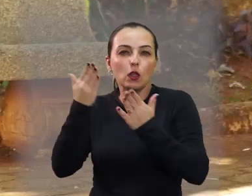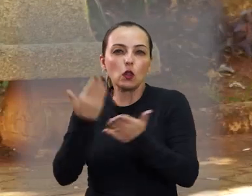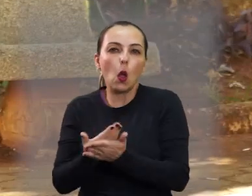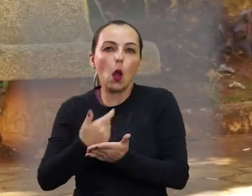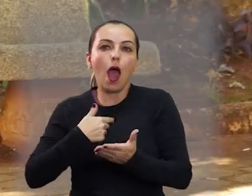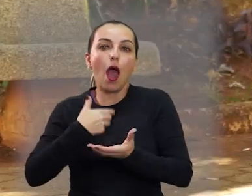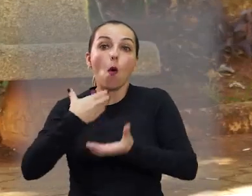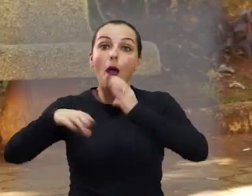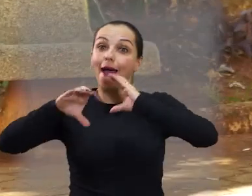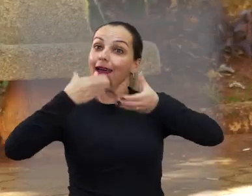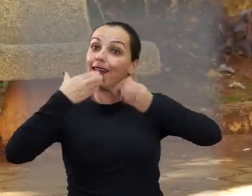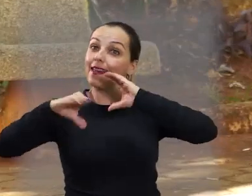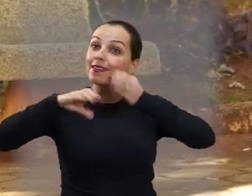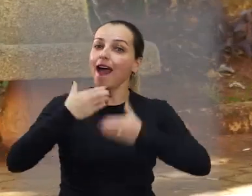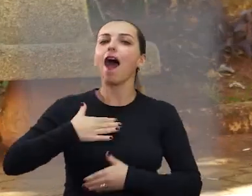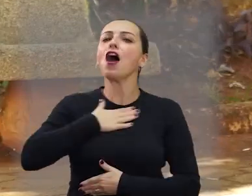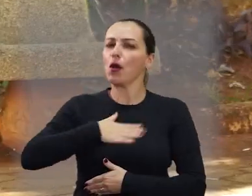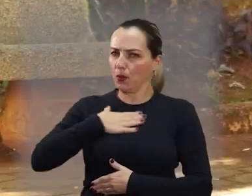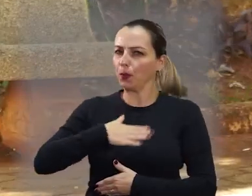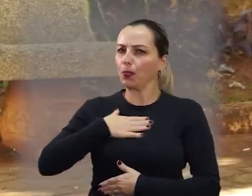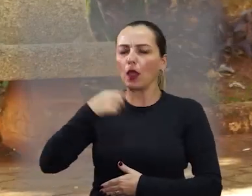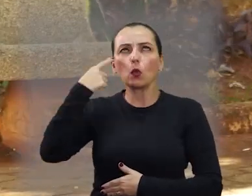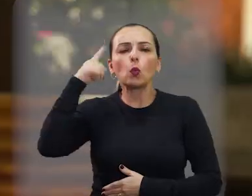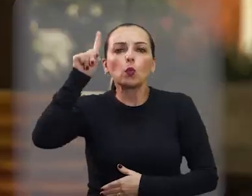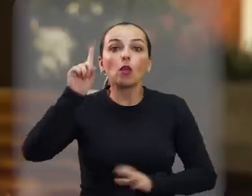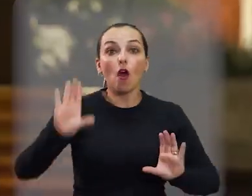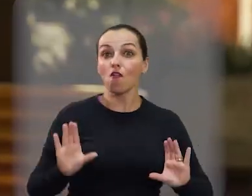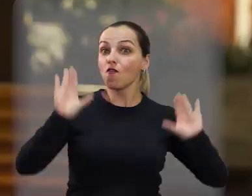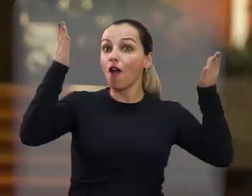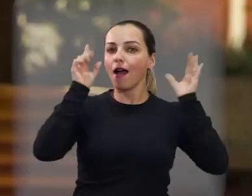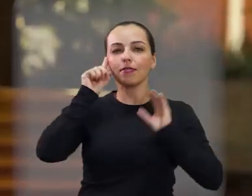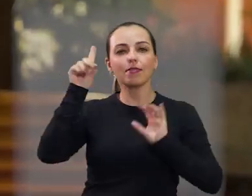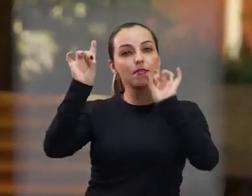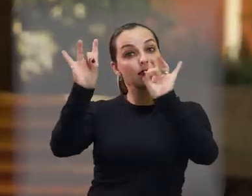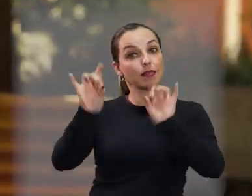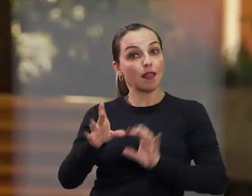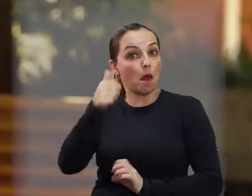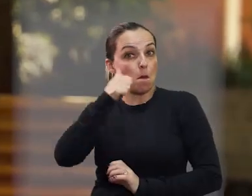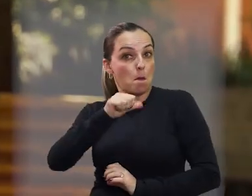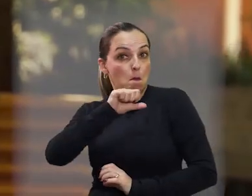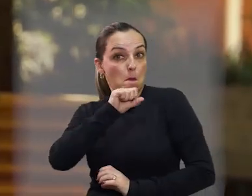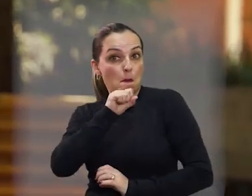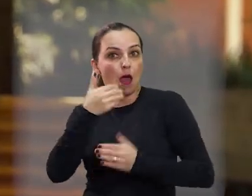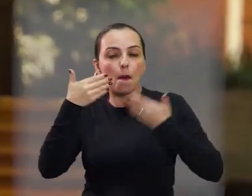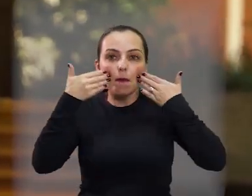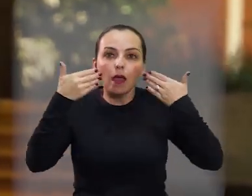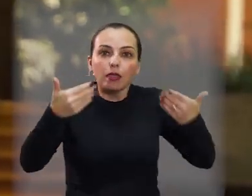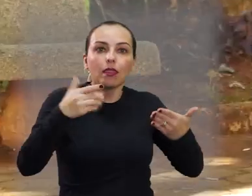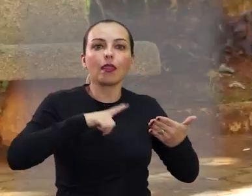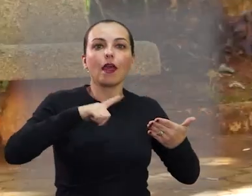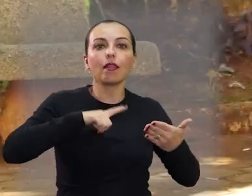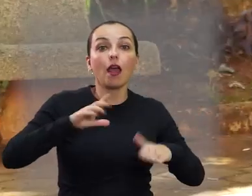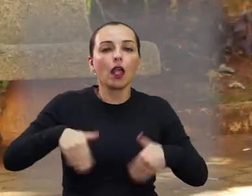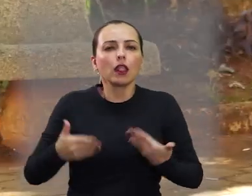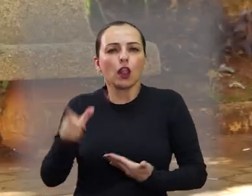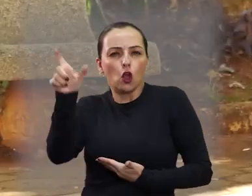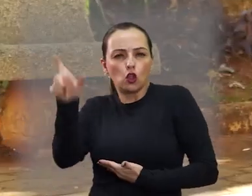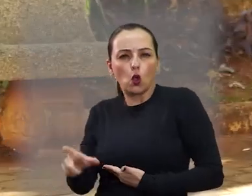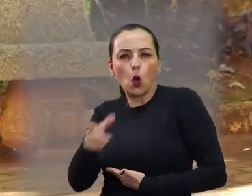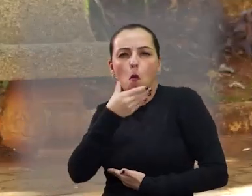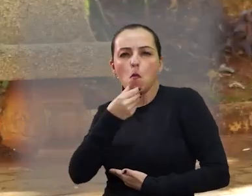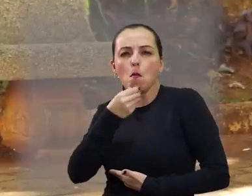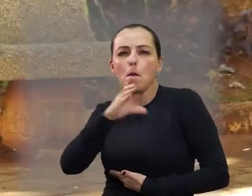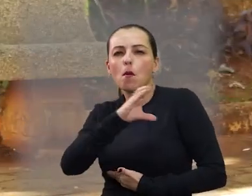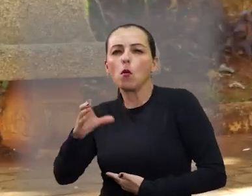quando eu estudava, tava na escola, sempre gostei de cantar. E aí uma vez ia ter uma apresentação do Dia das